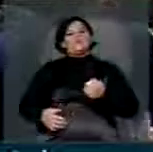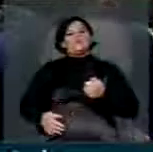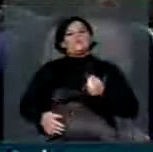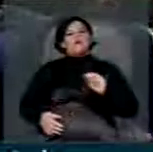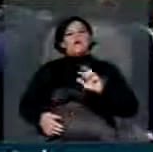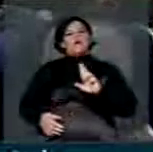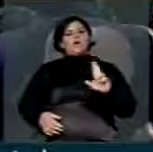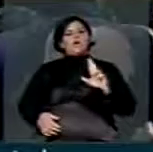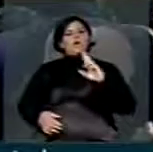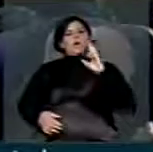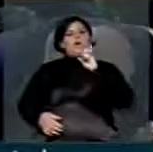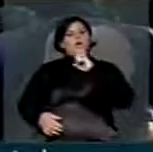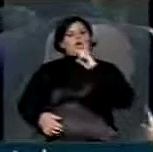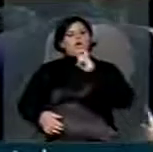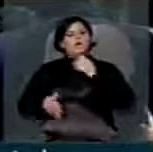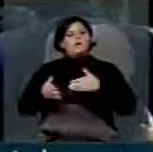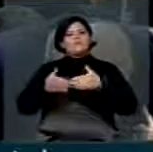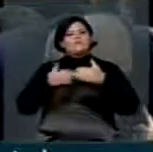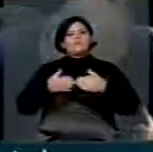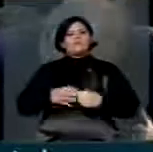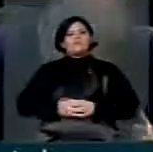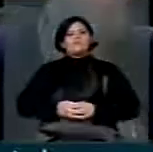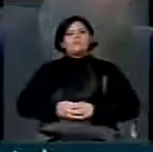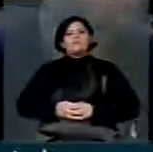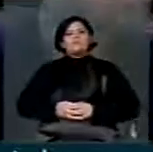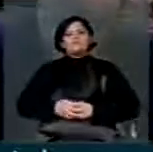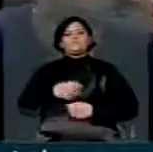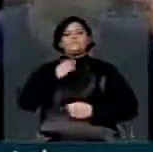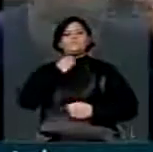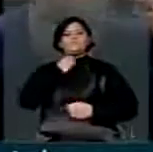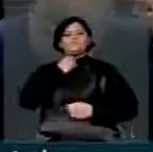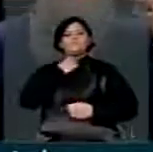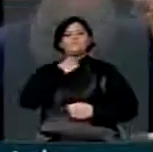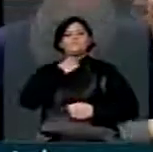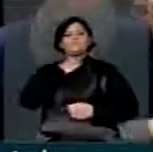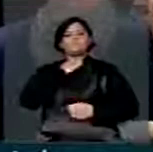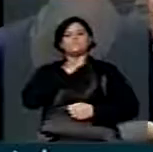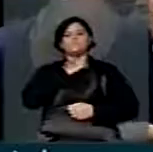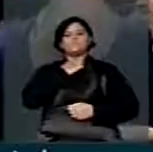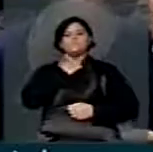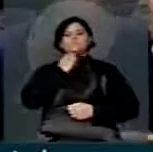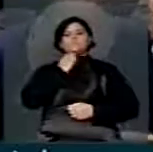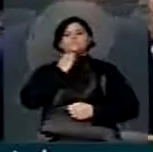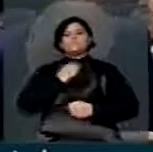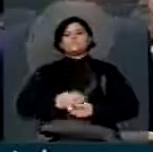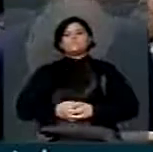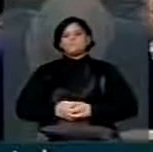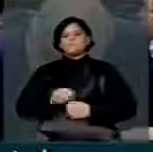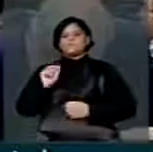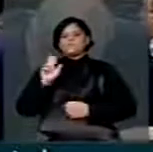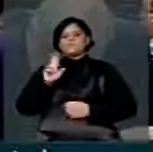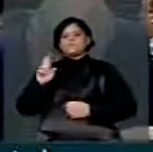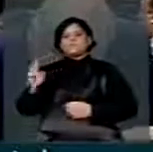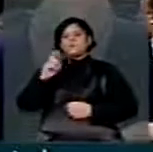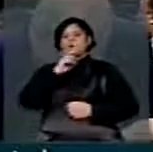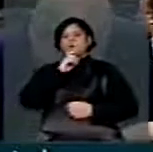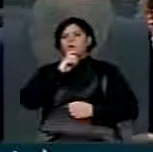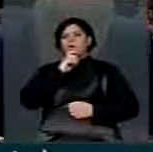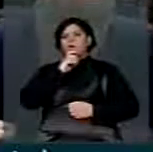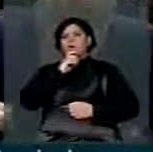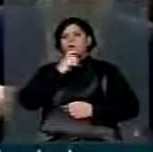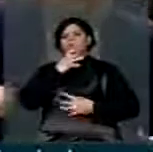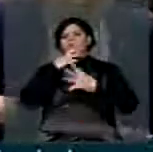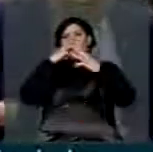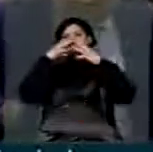se não estiver quebrado também, porque o cronômetro está quebrado, esperamos que o ar-condicionado não esteja. Convenientemente estava desligado o ar e convenientemente o placar